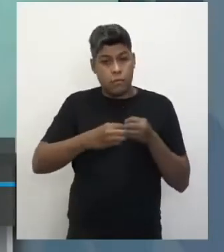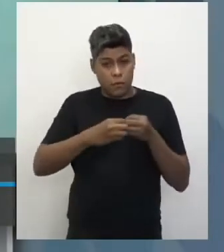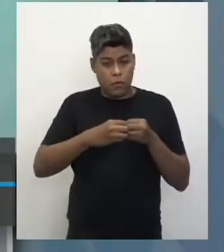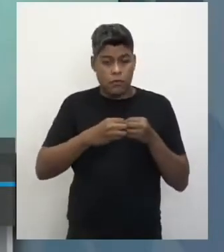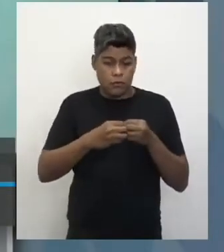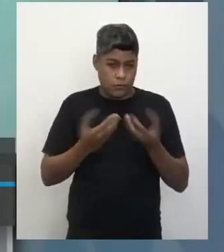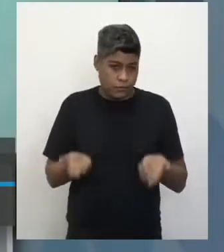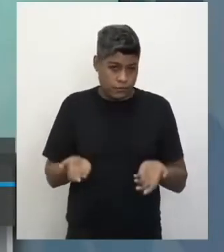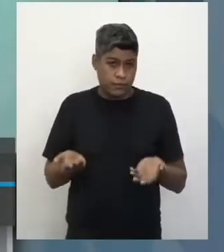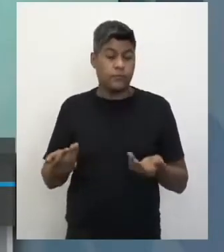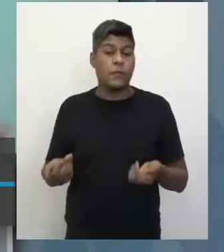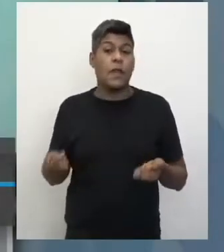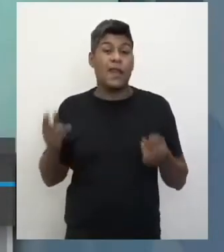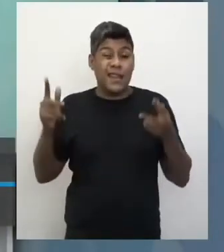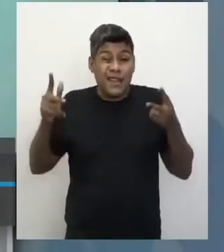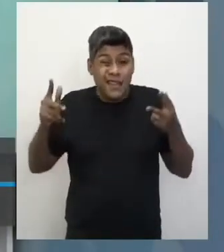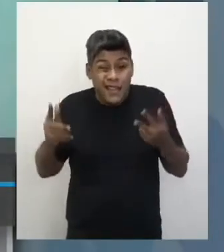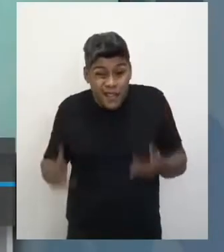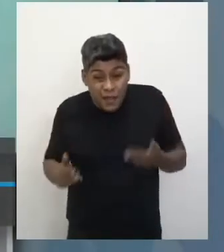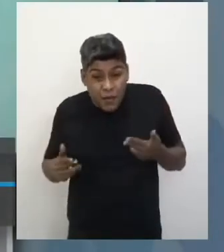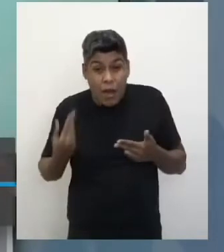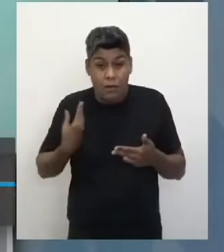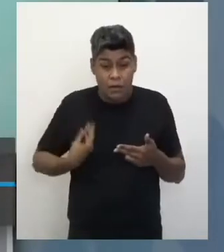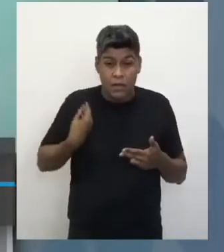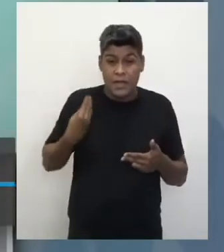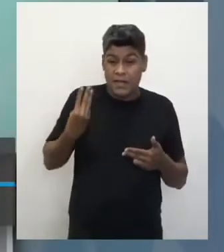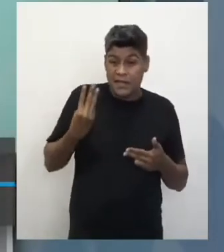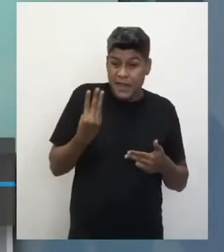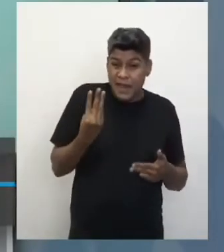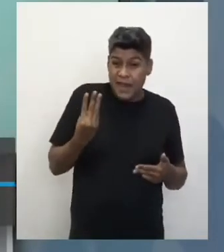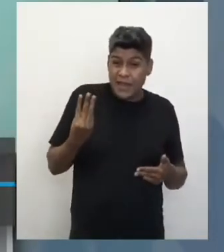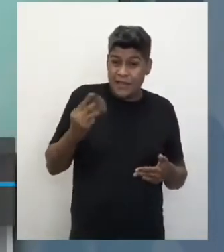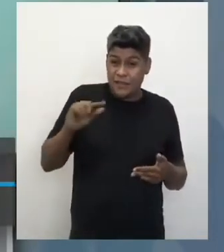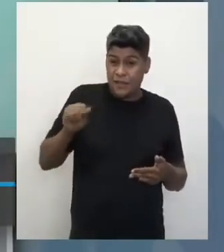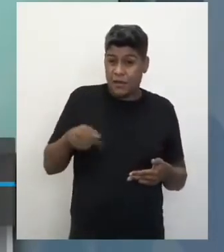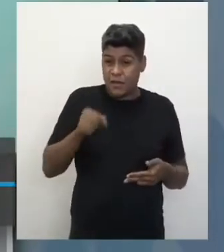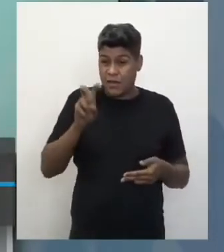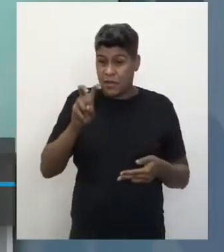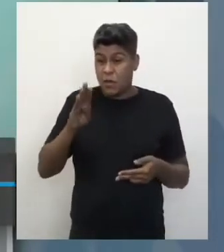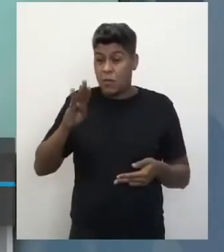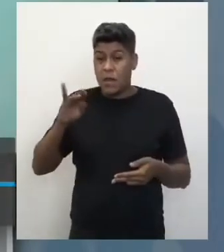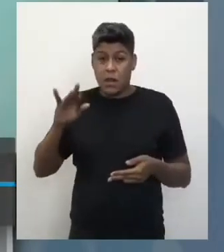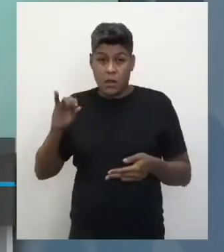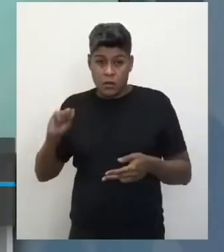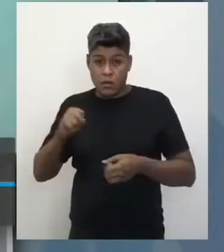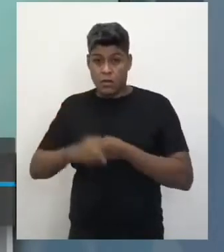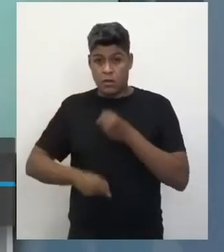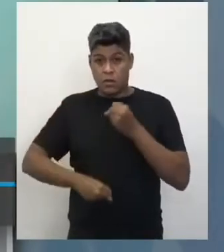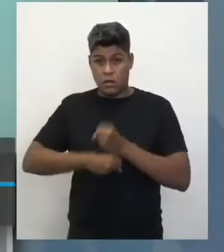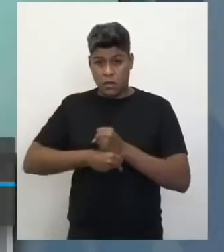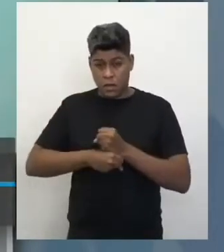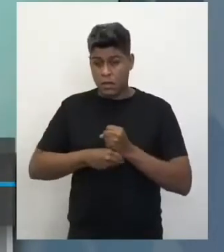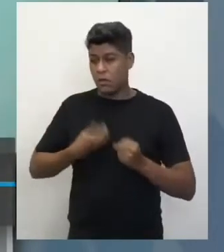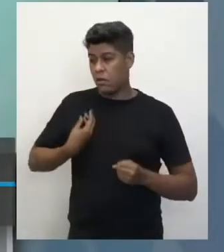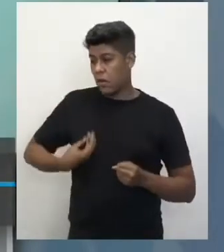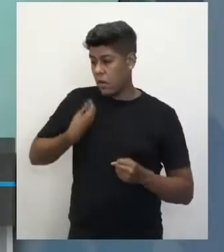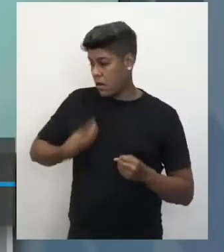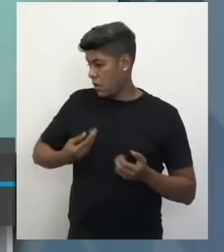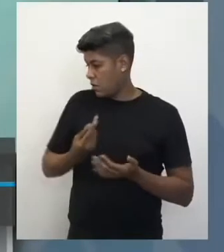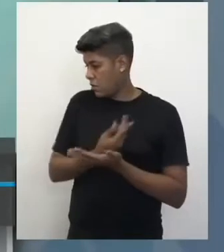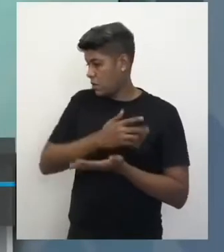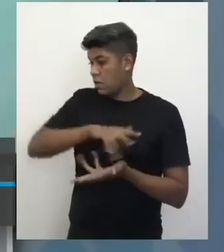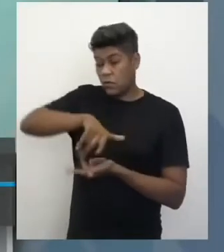vivo. Mas ela não é igual àquele que estava aí há 3,5 bilhões de anos atrás. Ela foi evoluindo junto com tudo que foi acontecendo com o planeta.